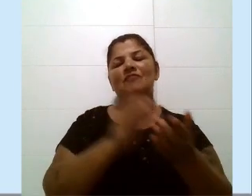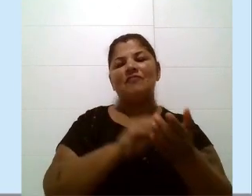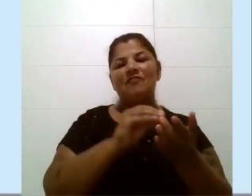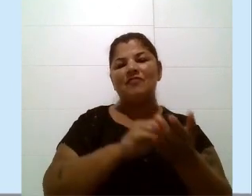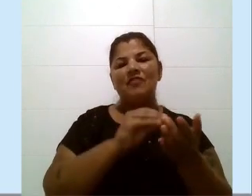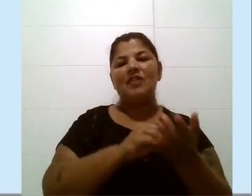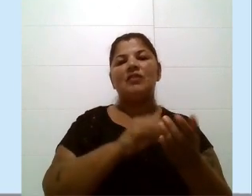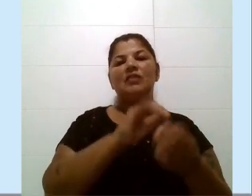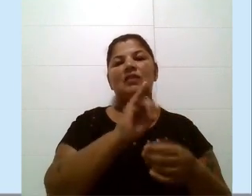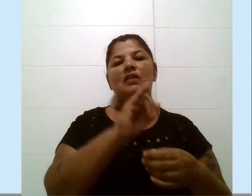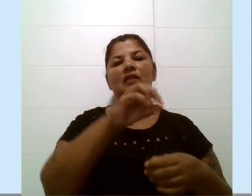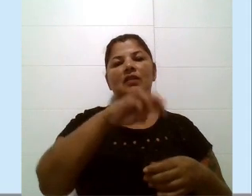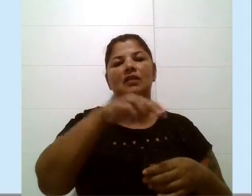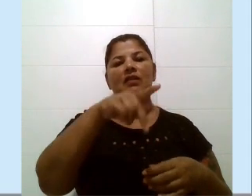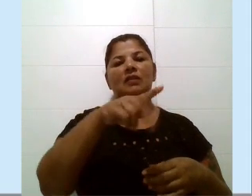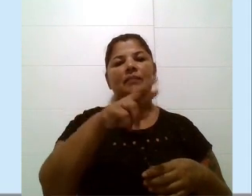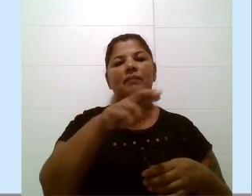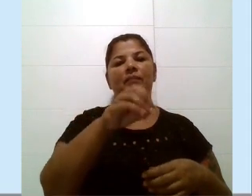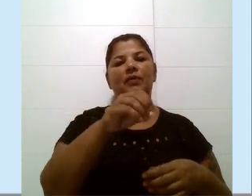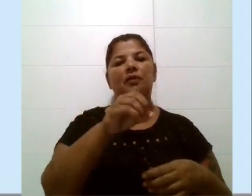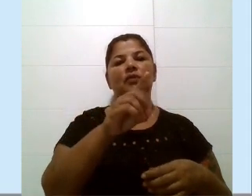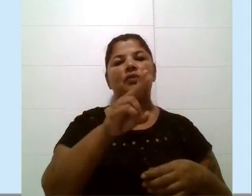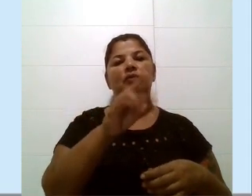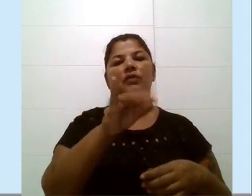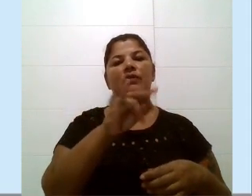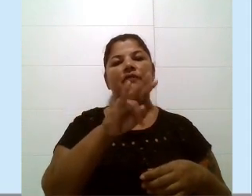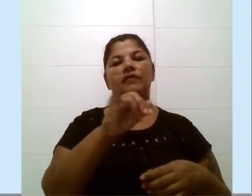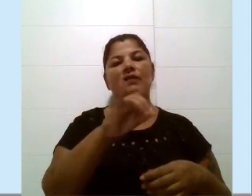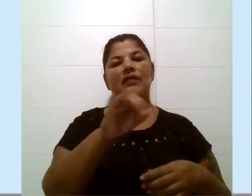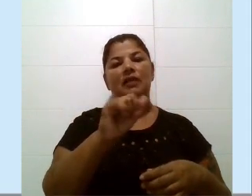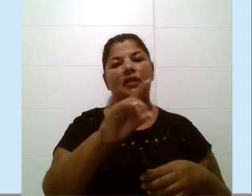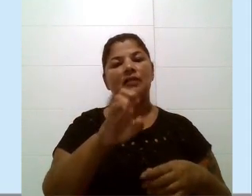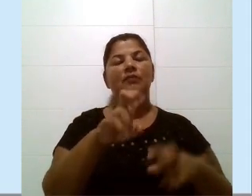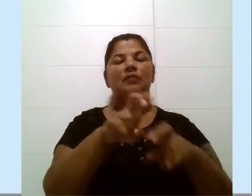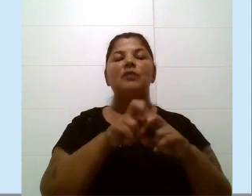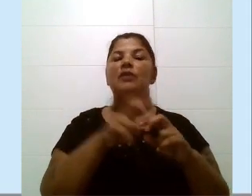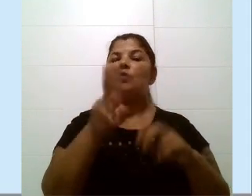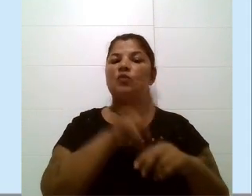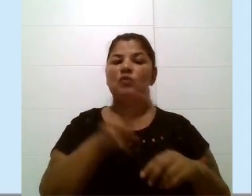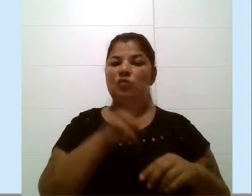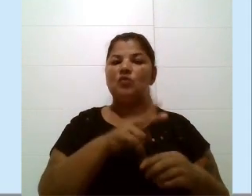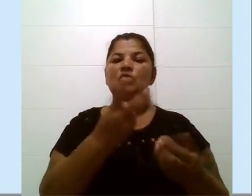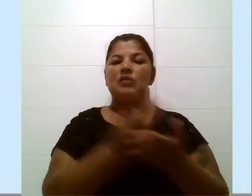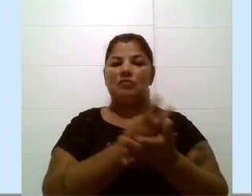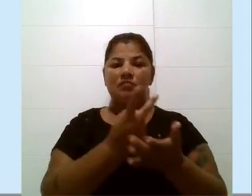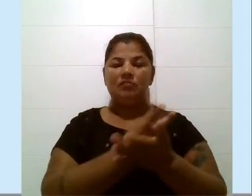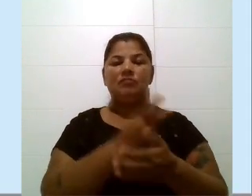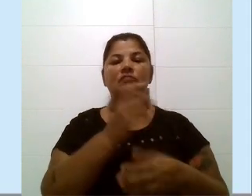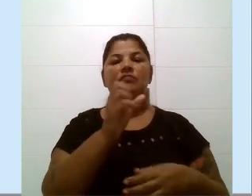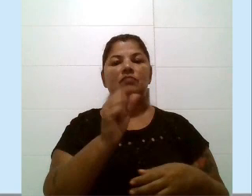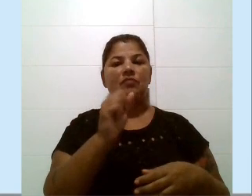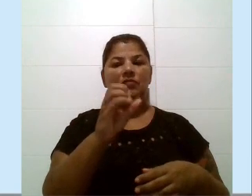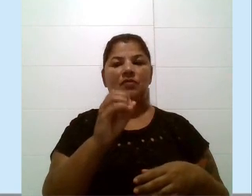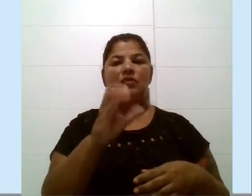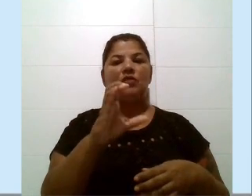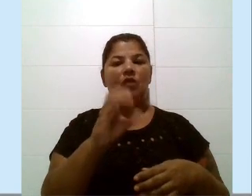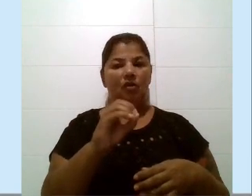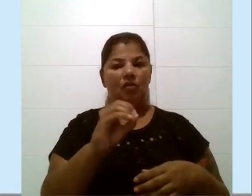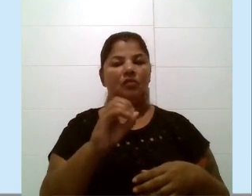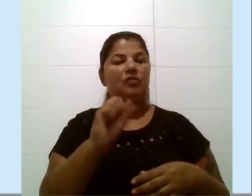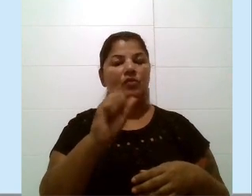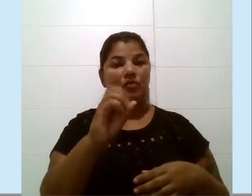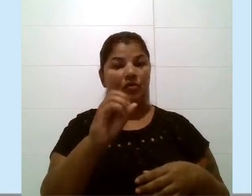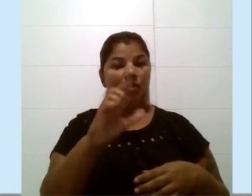devido também à má utilização do solo, tá? Então, é muito interessante que a gente perceba, a gente comece a preservar esses